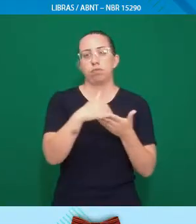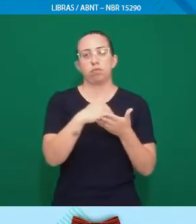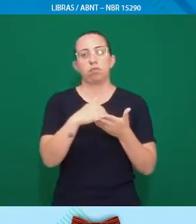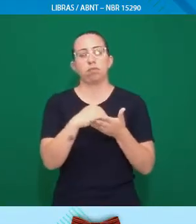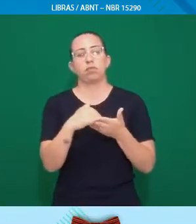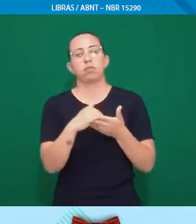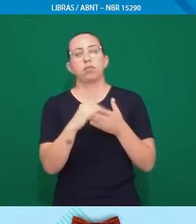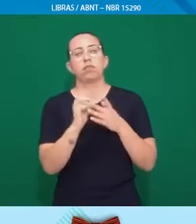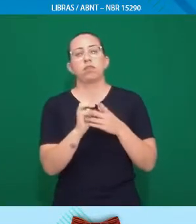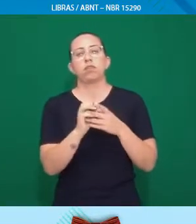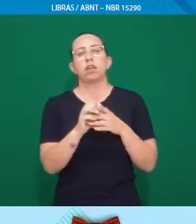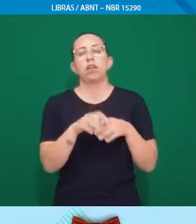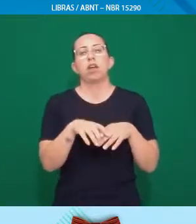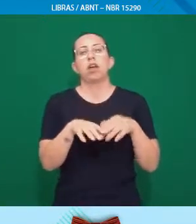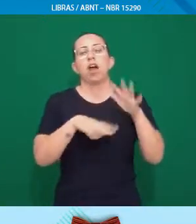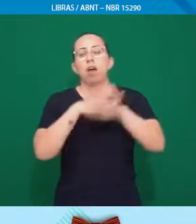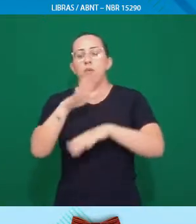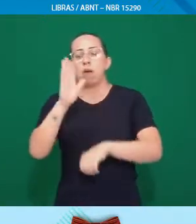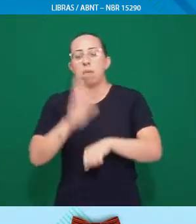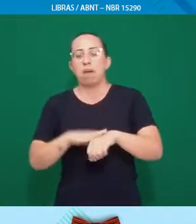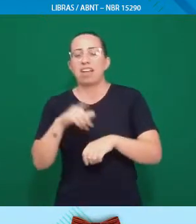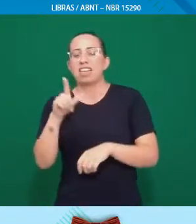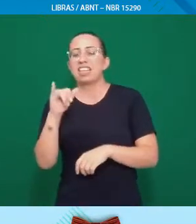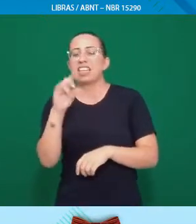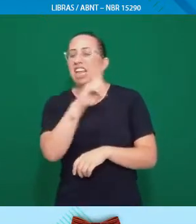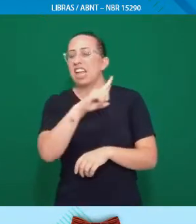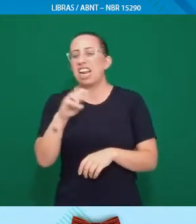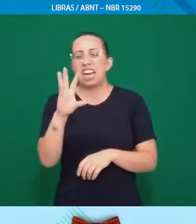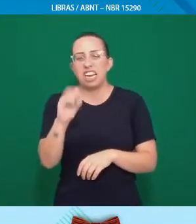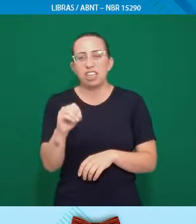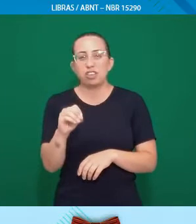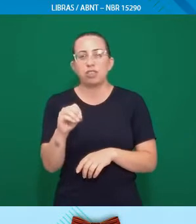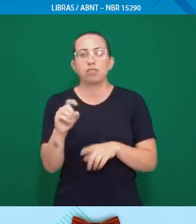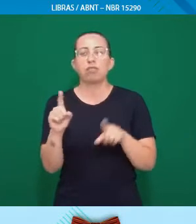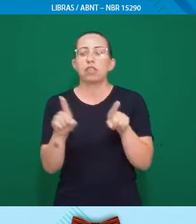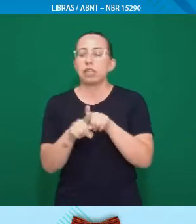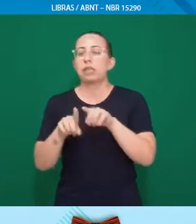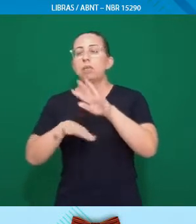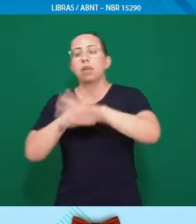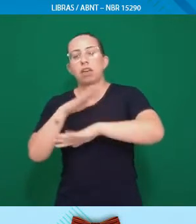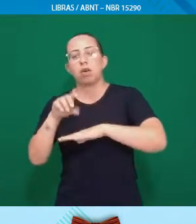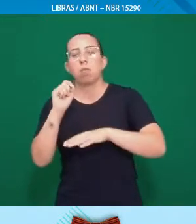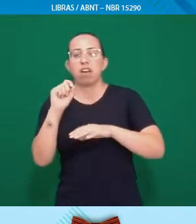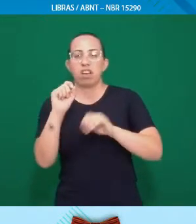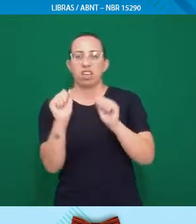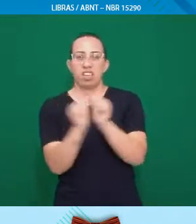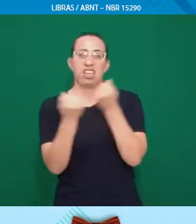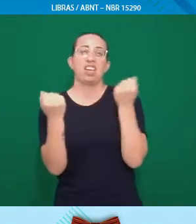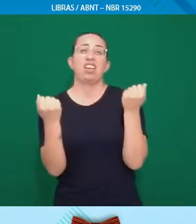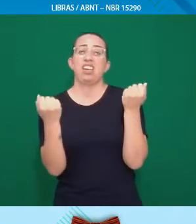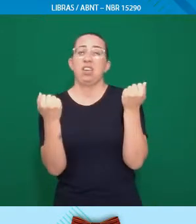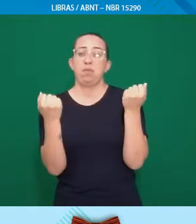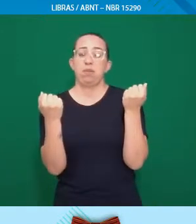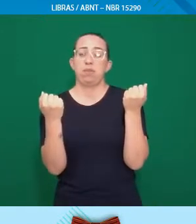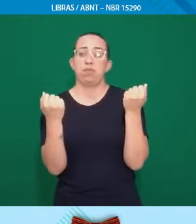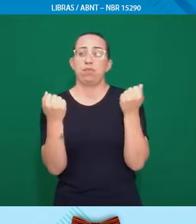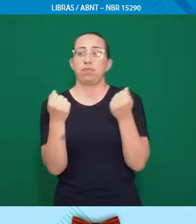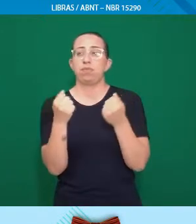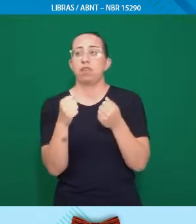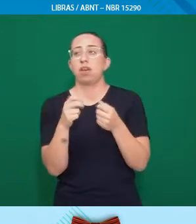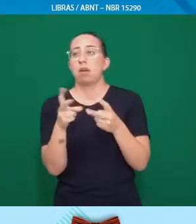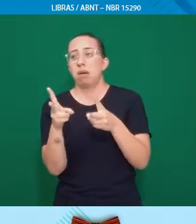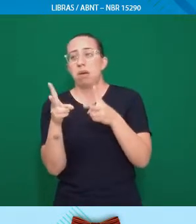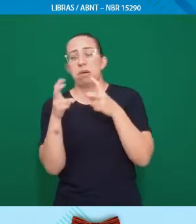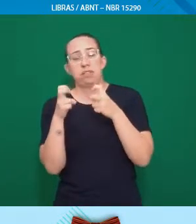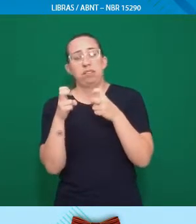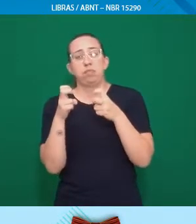sejam disponibilizadas mais lixeiras no município bem como a manutenção daquelas que se encontram de pedradas indicativa